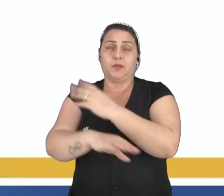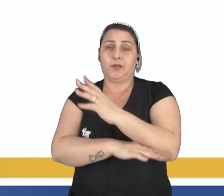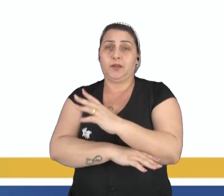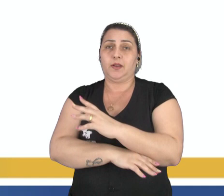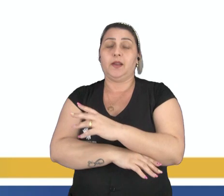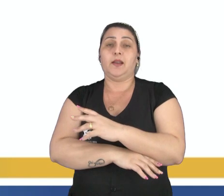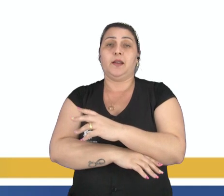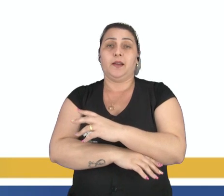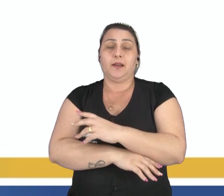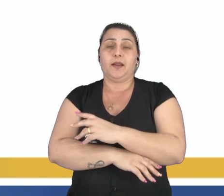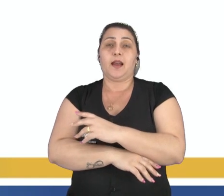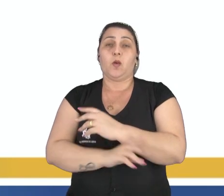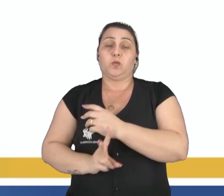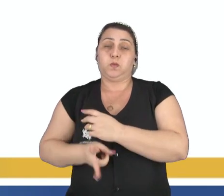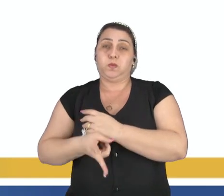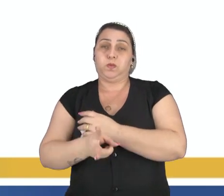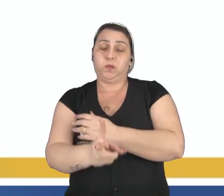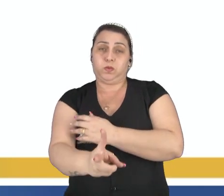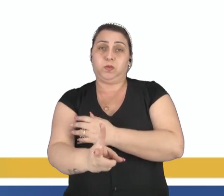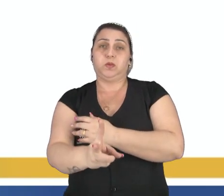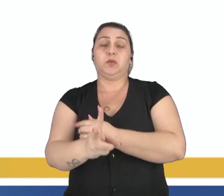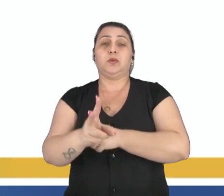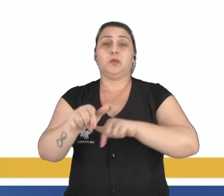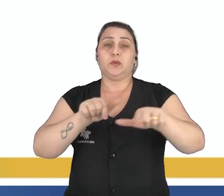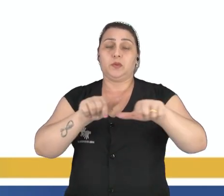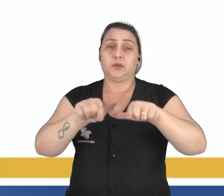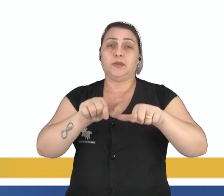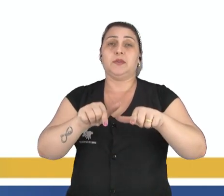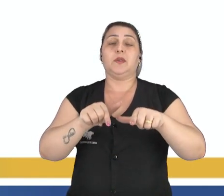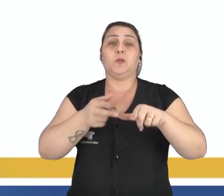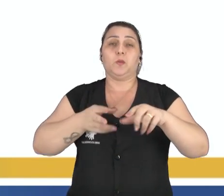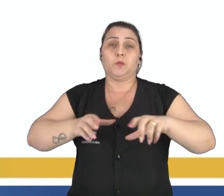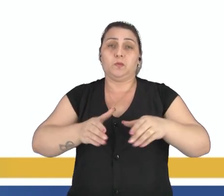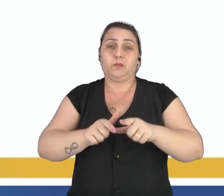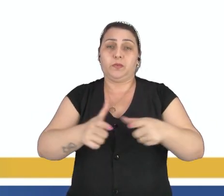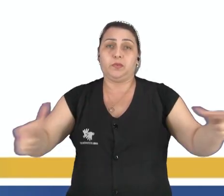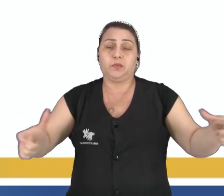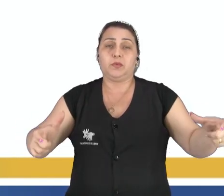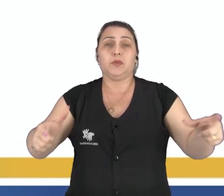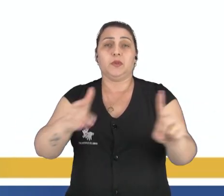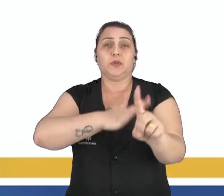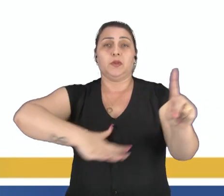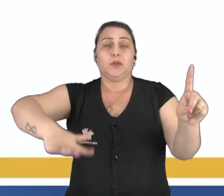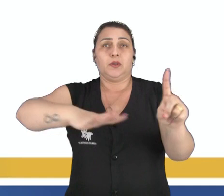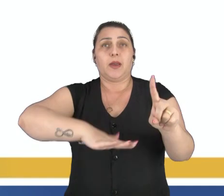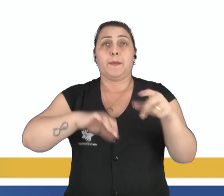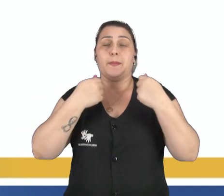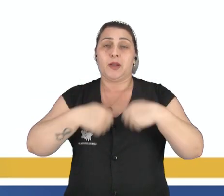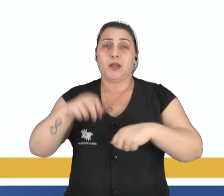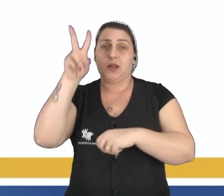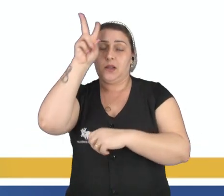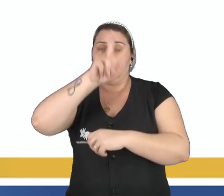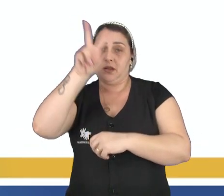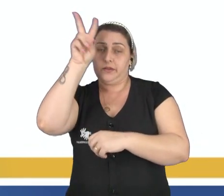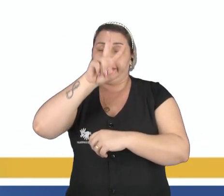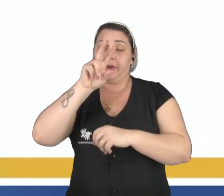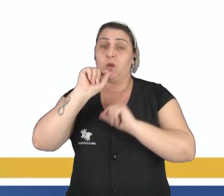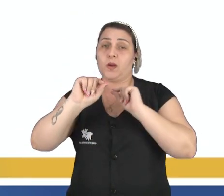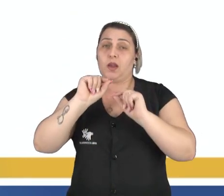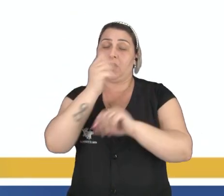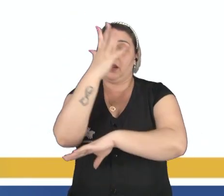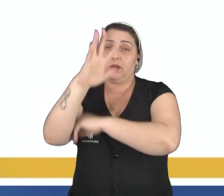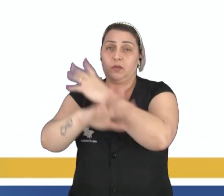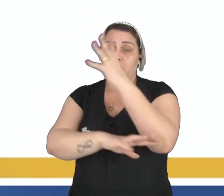é indispensável para a continuidade do funcionamento da sociedade. Mas, por outro lado, é preciso lembrar